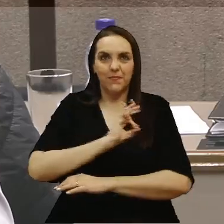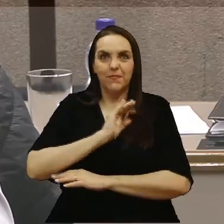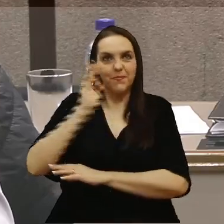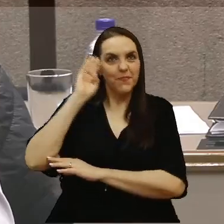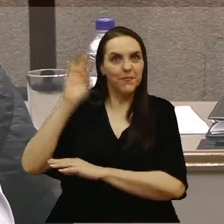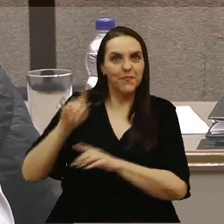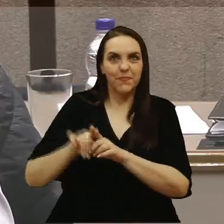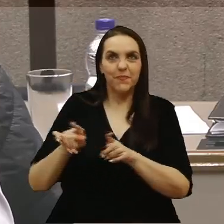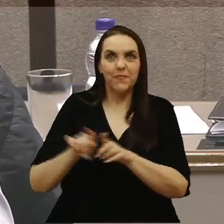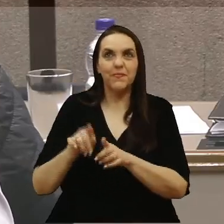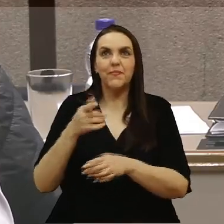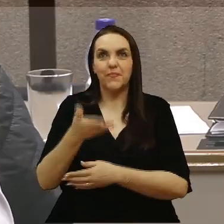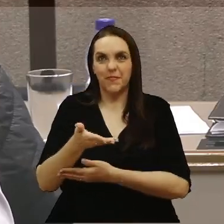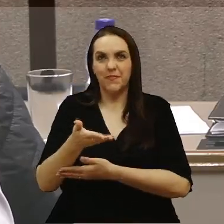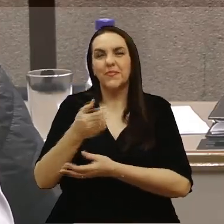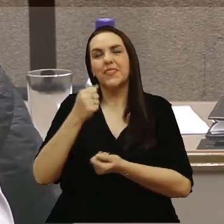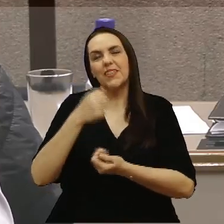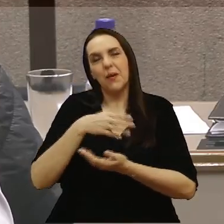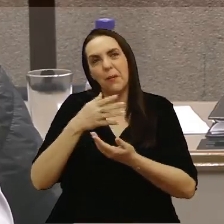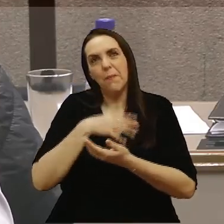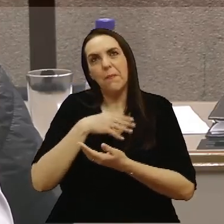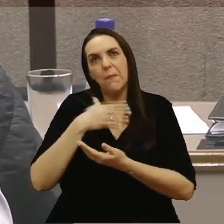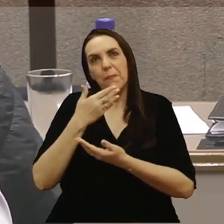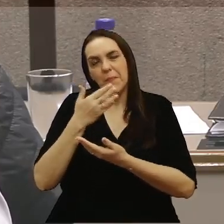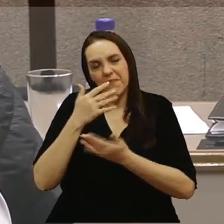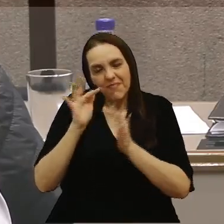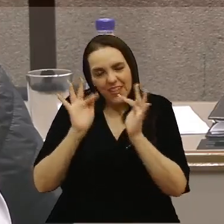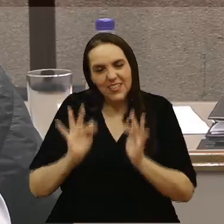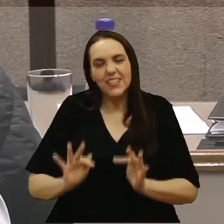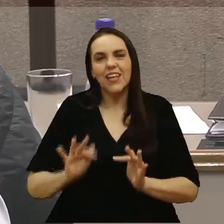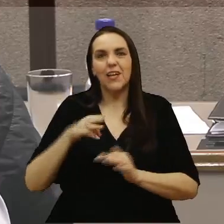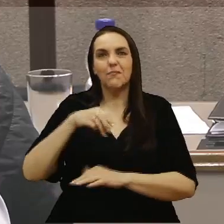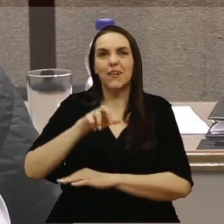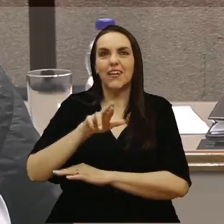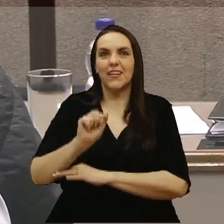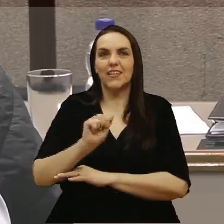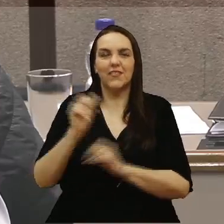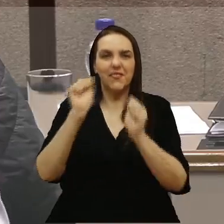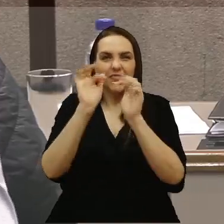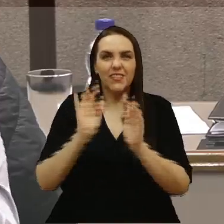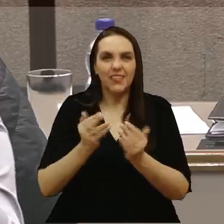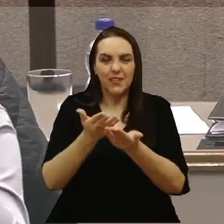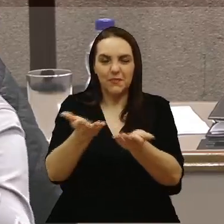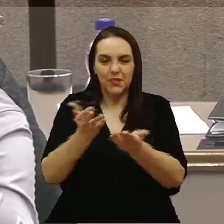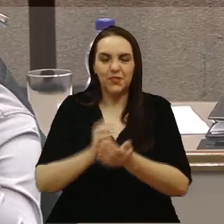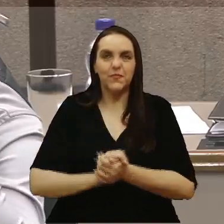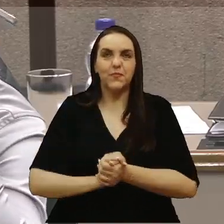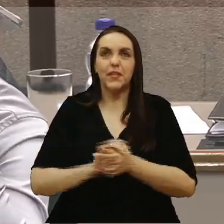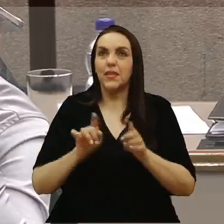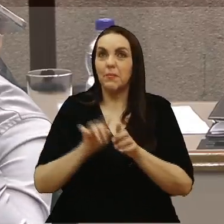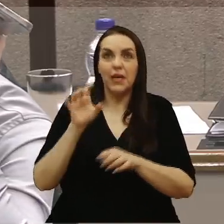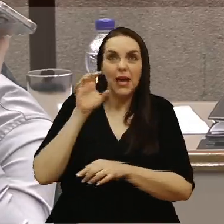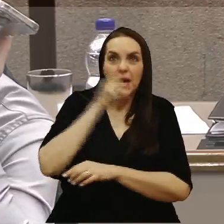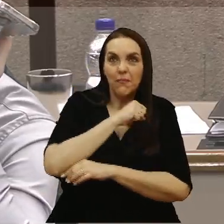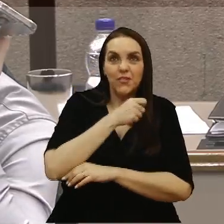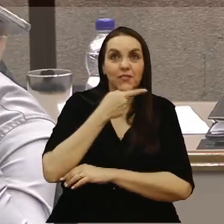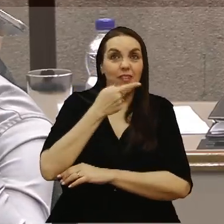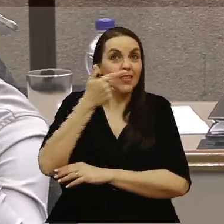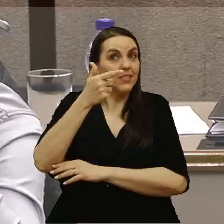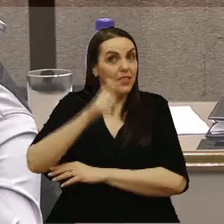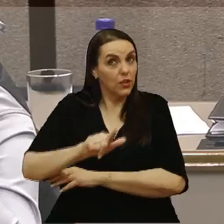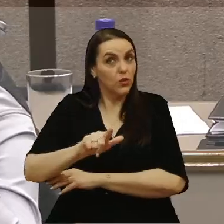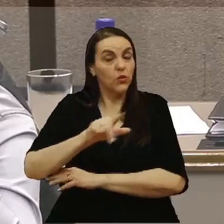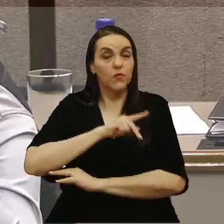trabalha na Bono Imóveis. Então, felicidades, Mari, meus parabéns, toda a felicidade do mundo a ti. E muito rapidamente salientar novamente,